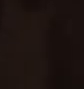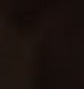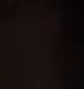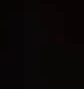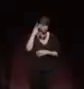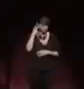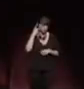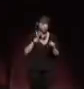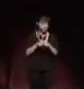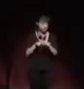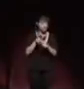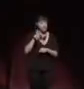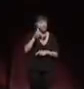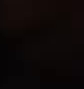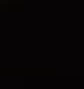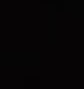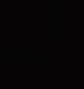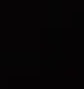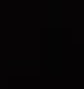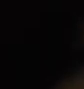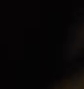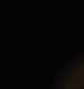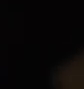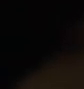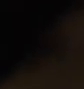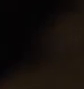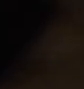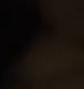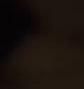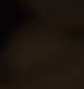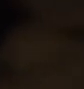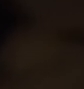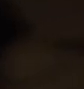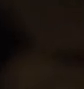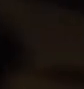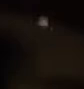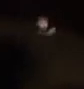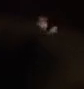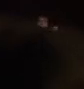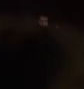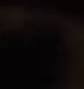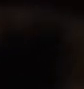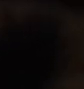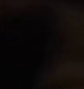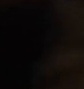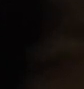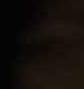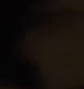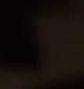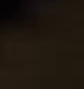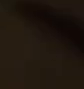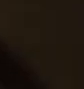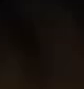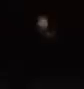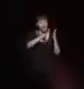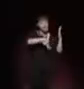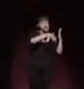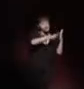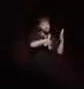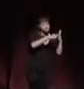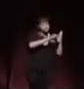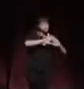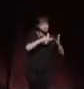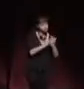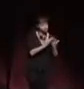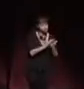é diretora de ação educativa do Instituto Tomi-Otaki em São Paulo. É assessora de artes plásticas da Escola Veracruz há mais